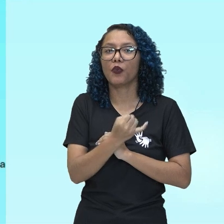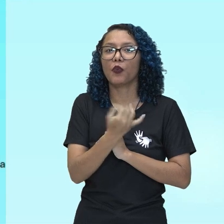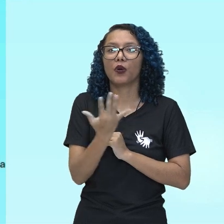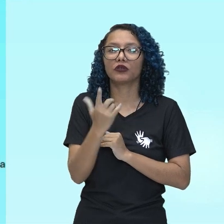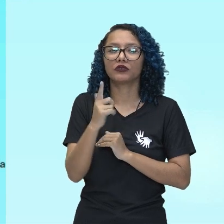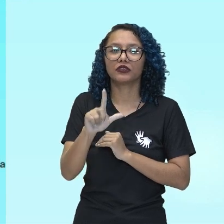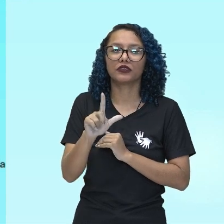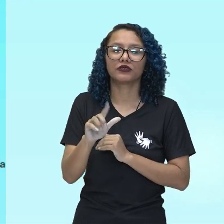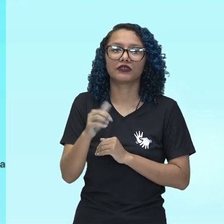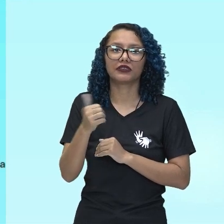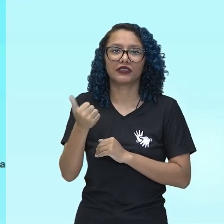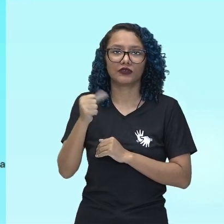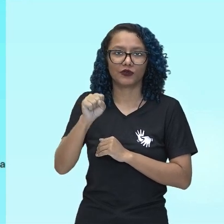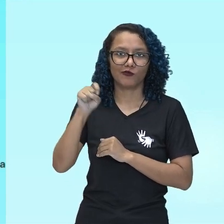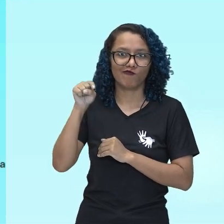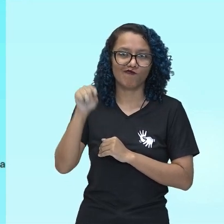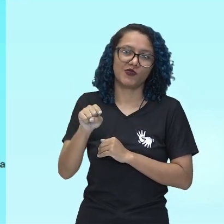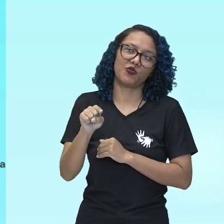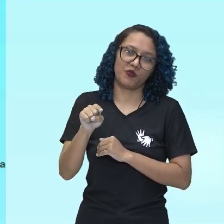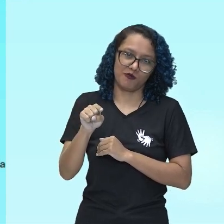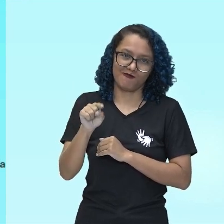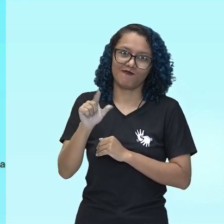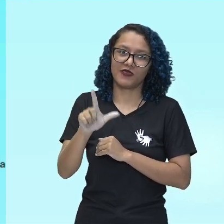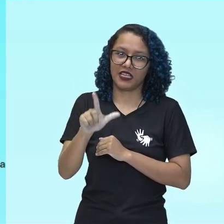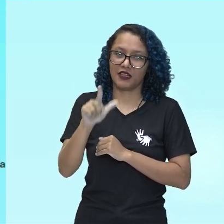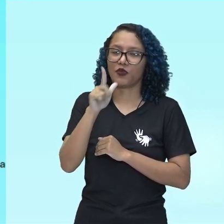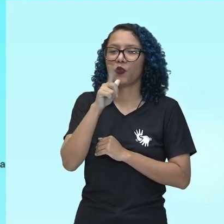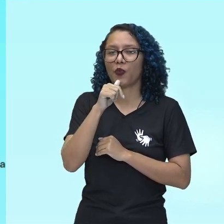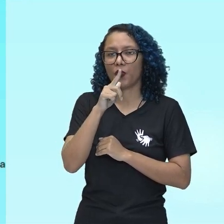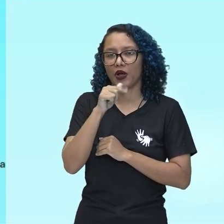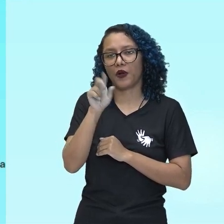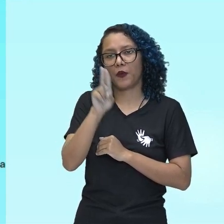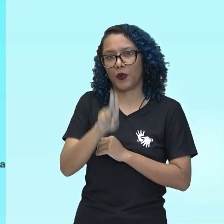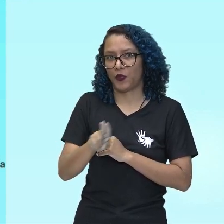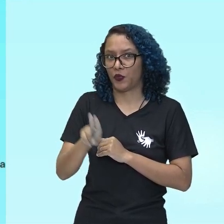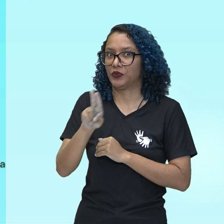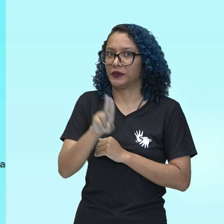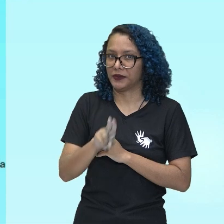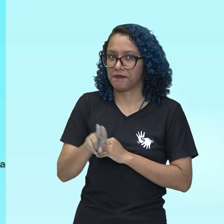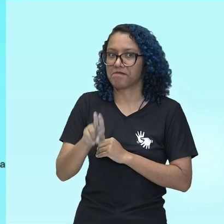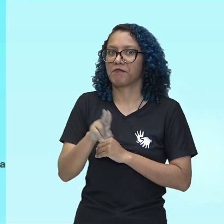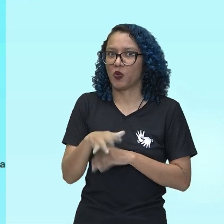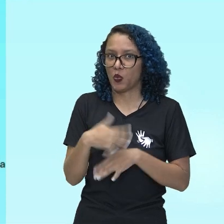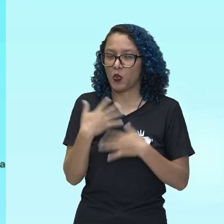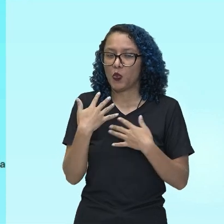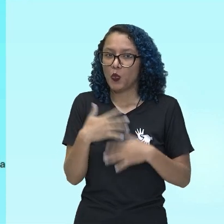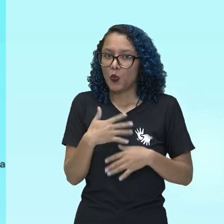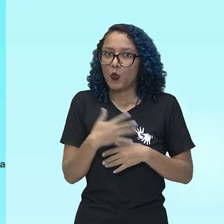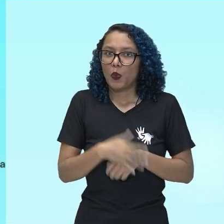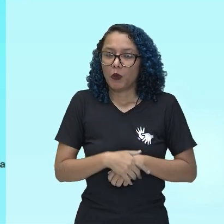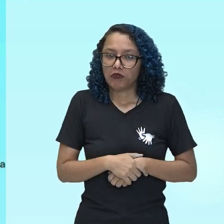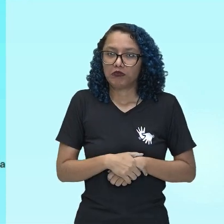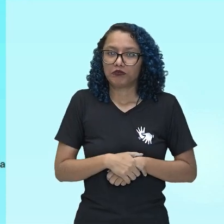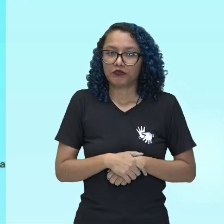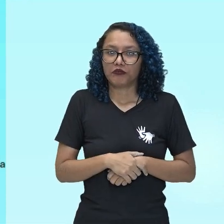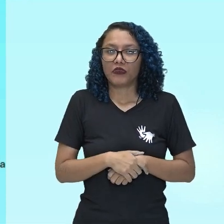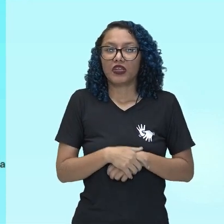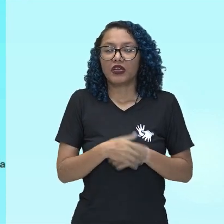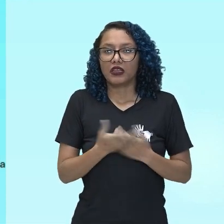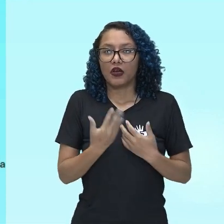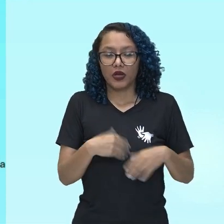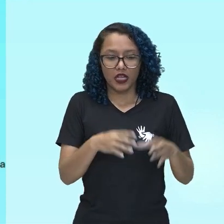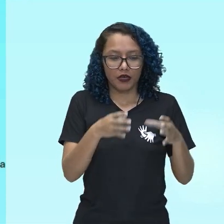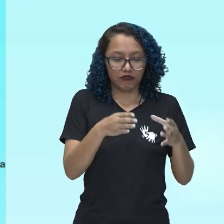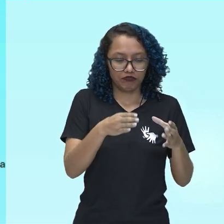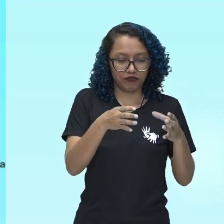mil litros de água. Já imaginou? Olha só, então você compra aquele seu tabletinho de 500 gramas,